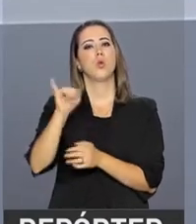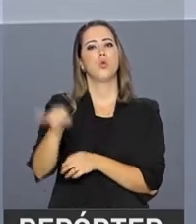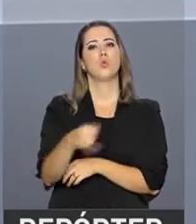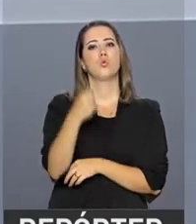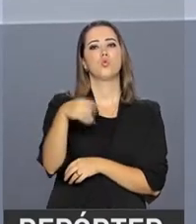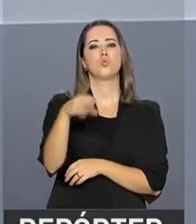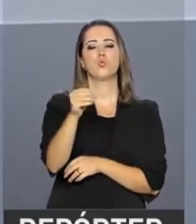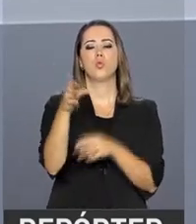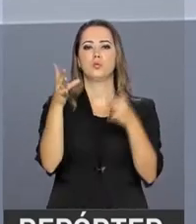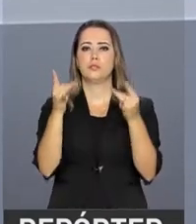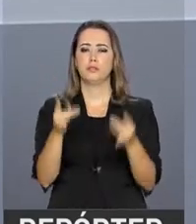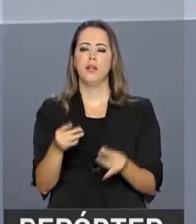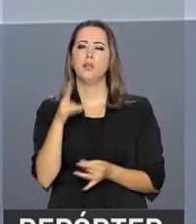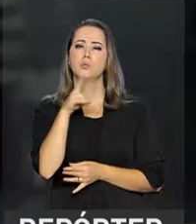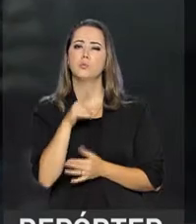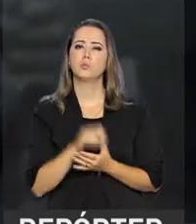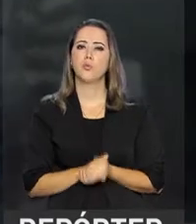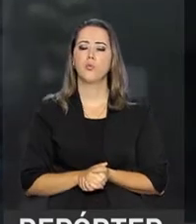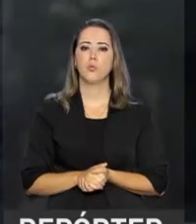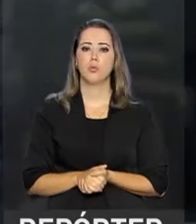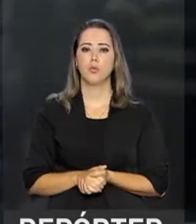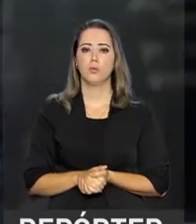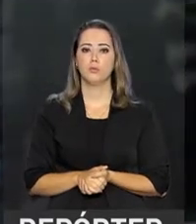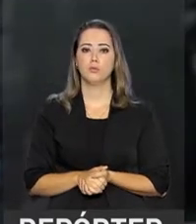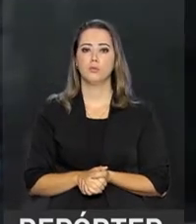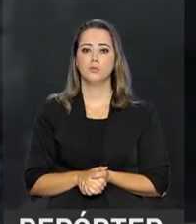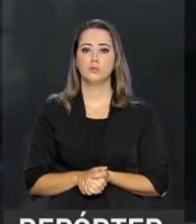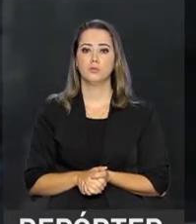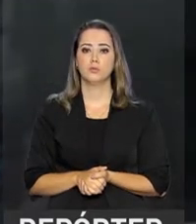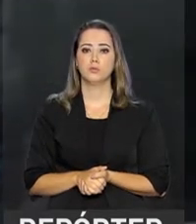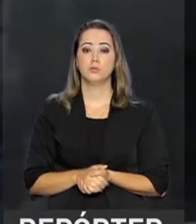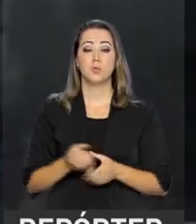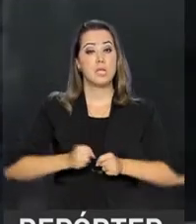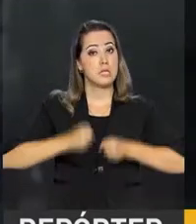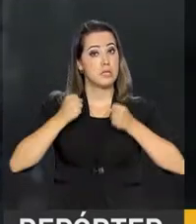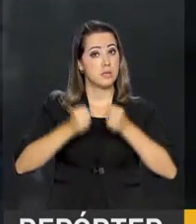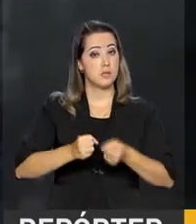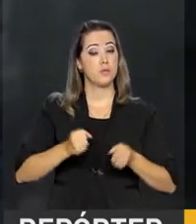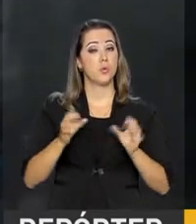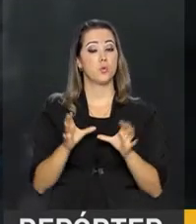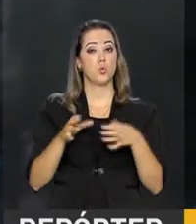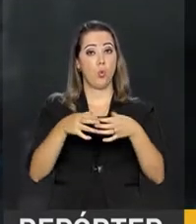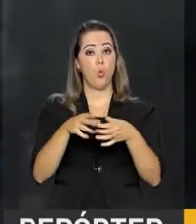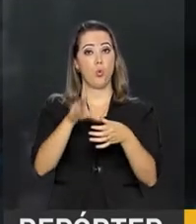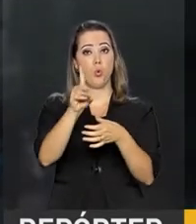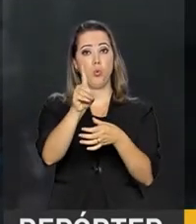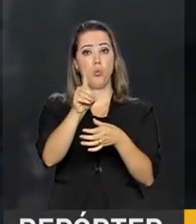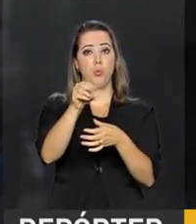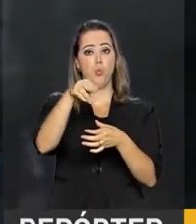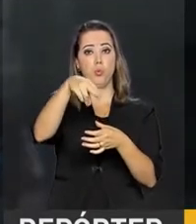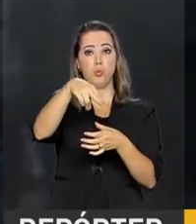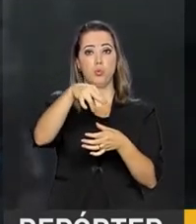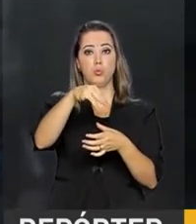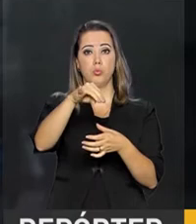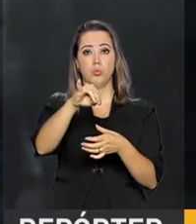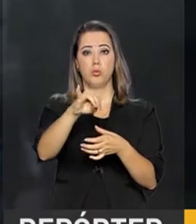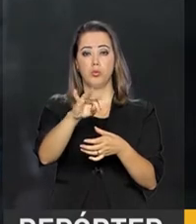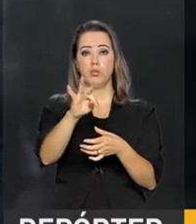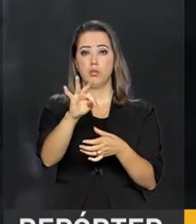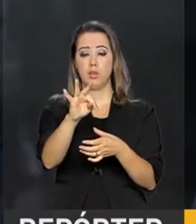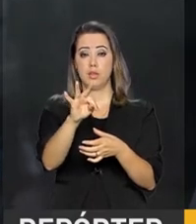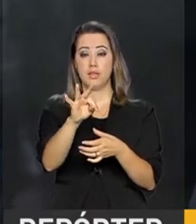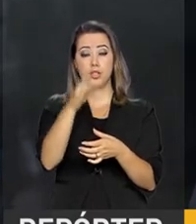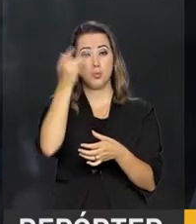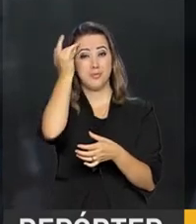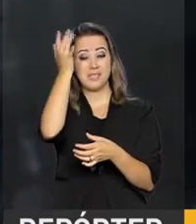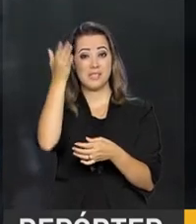sobre este assunto essa força tarefa coordenada pelo denit para facilitar o deslocamento dos caminhões